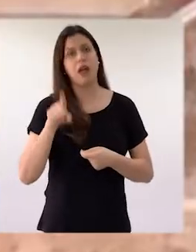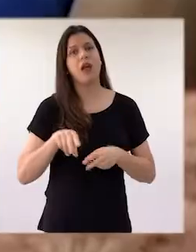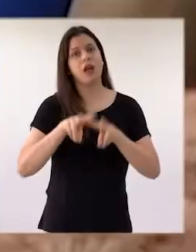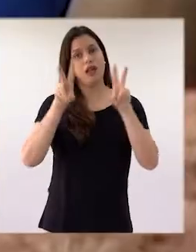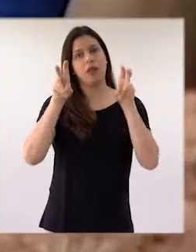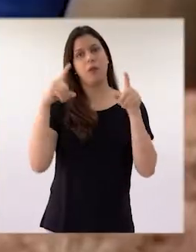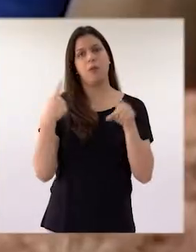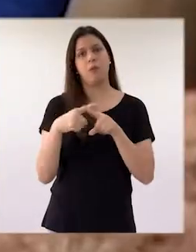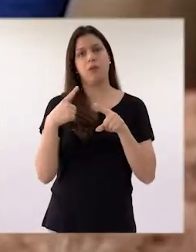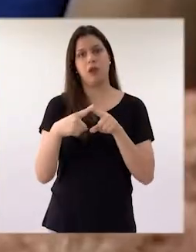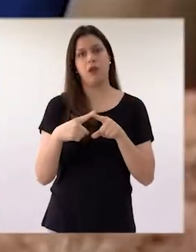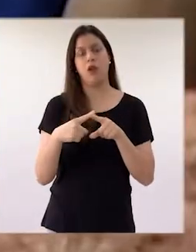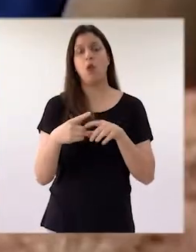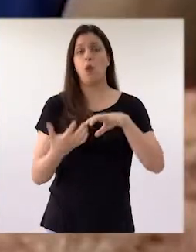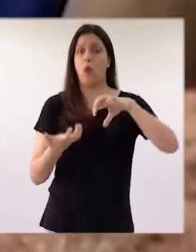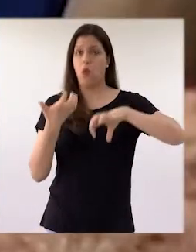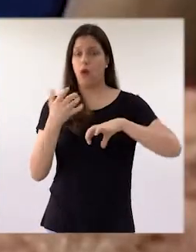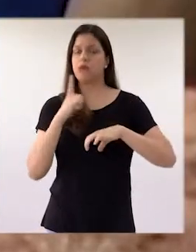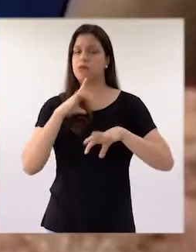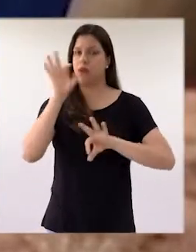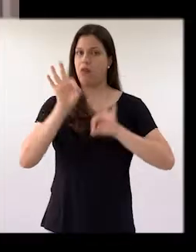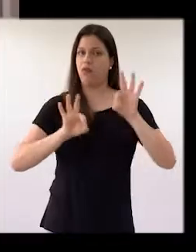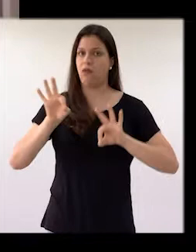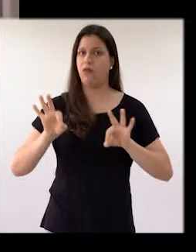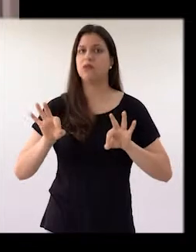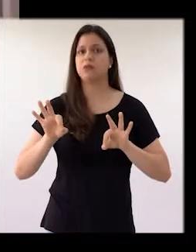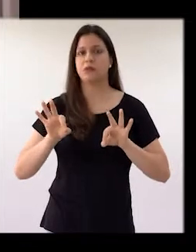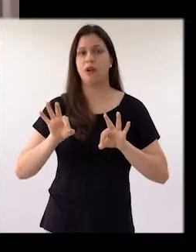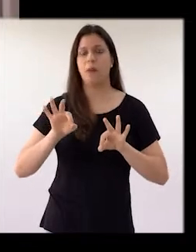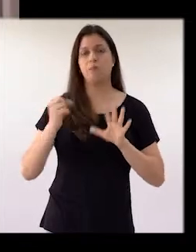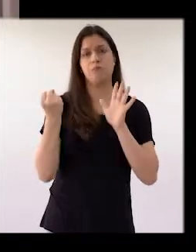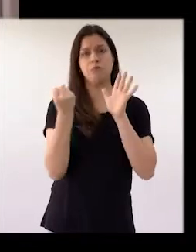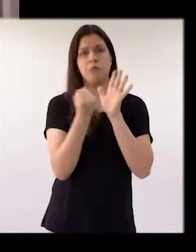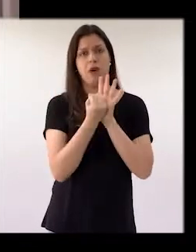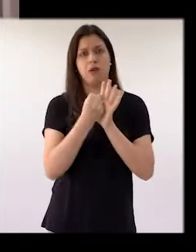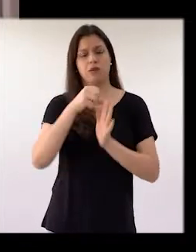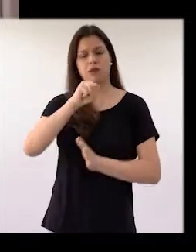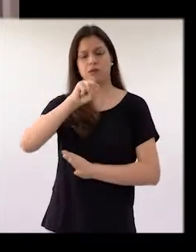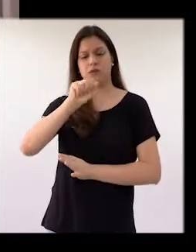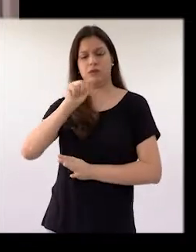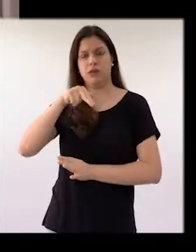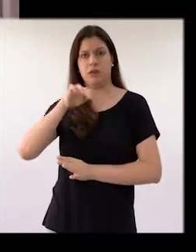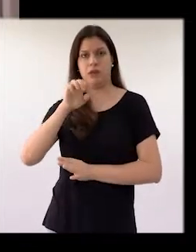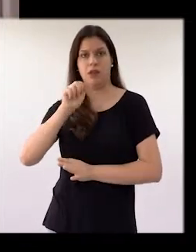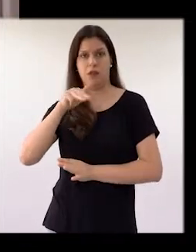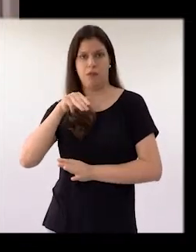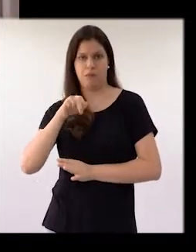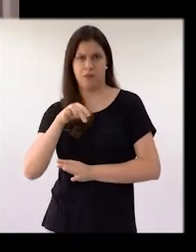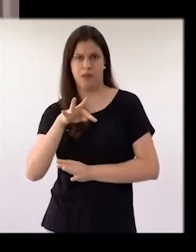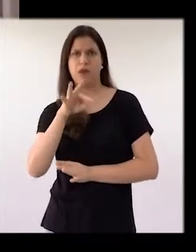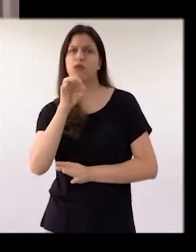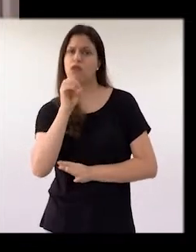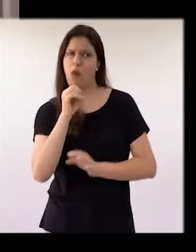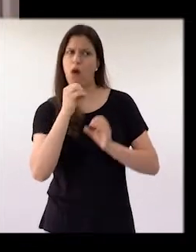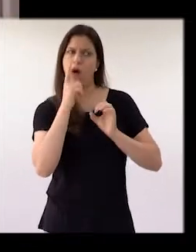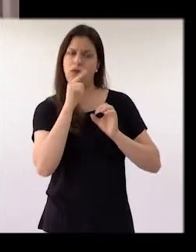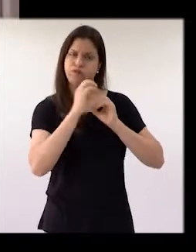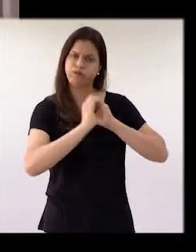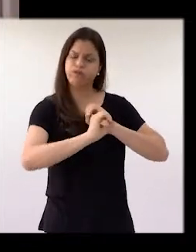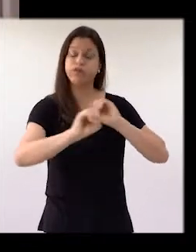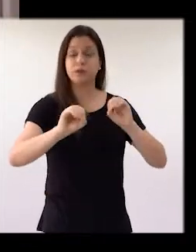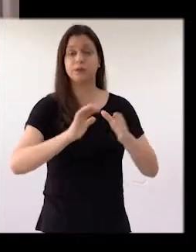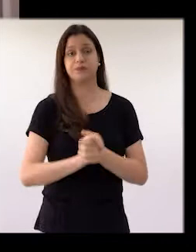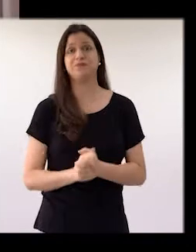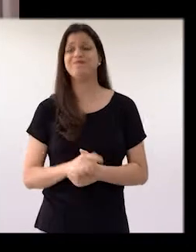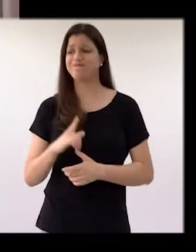Marco Legal do Saneamento Básico pelo Congresso. Que a gente, cada vez mais próximo dos entes públicos e